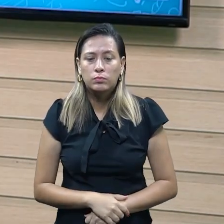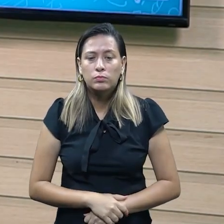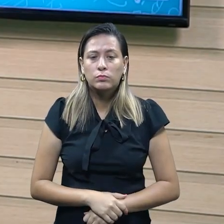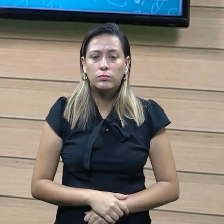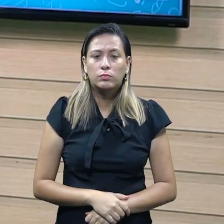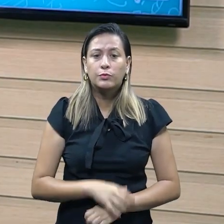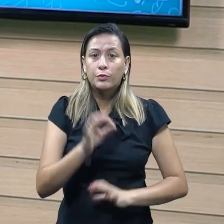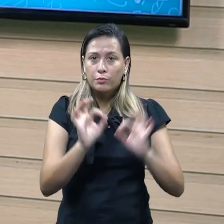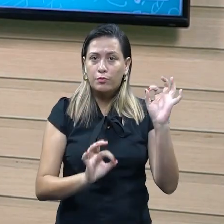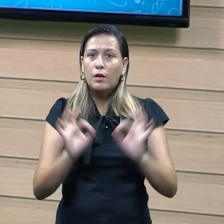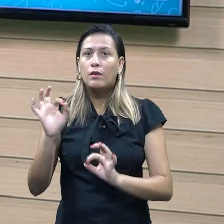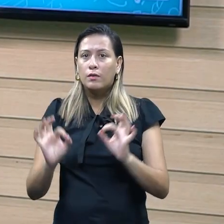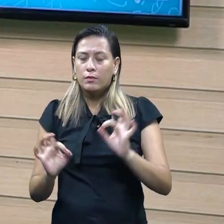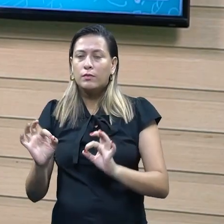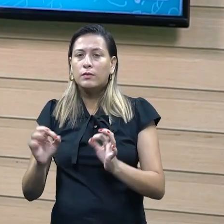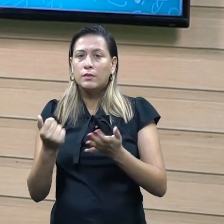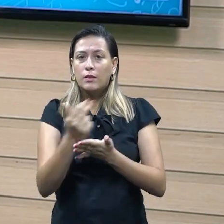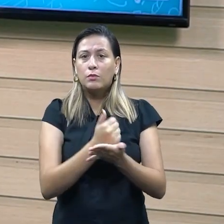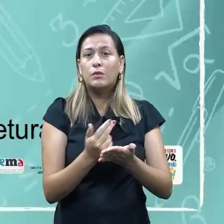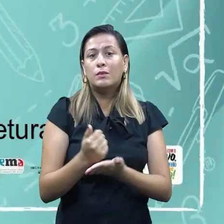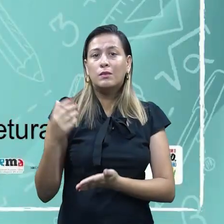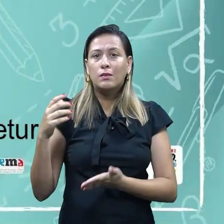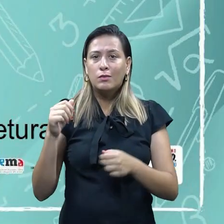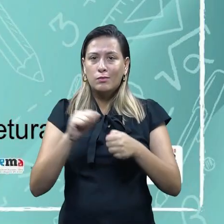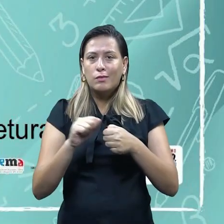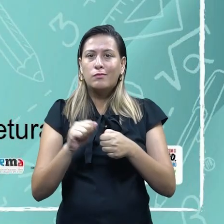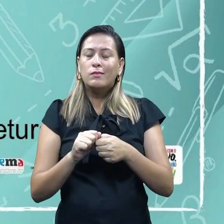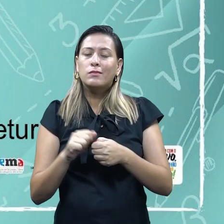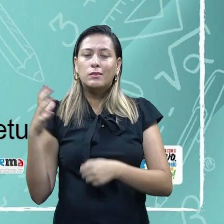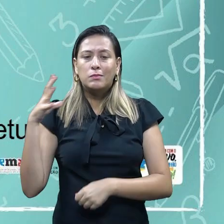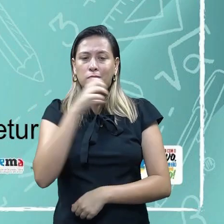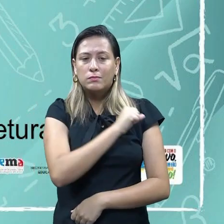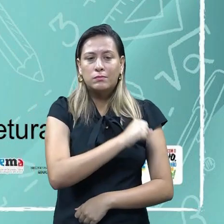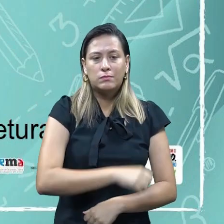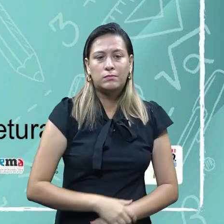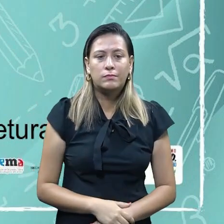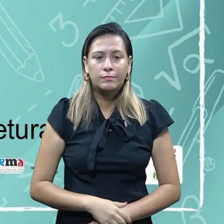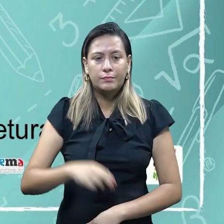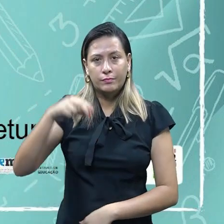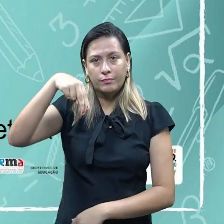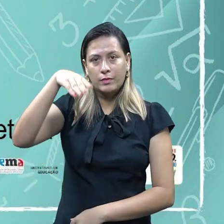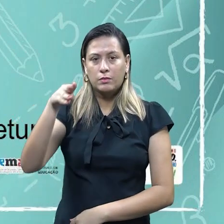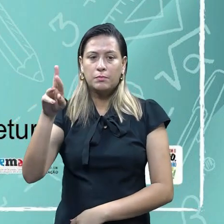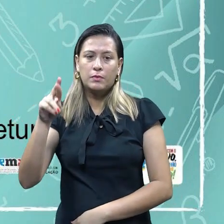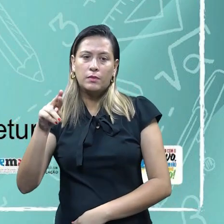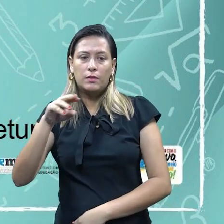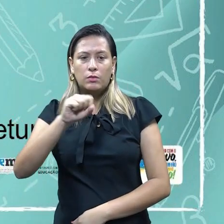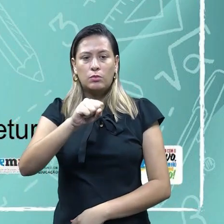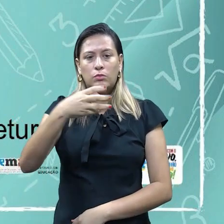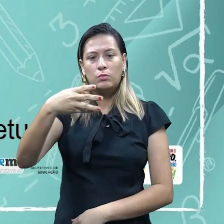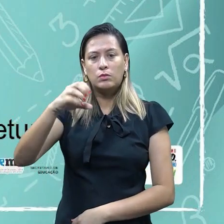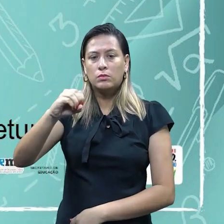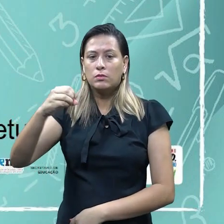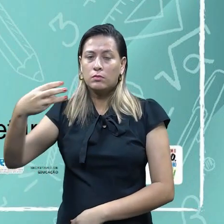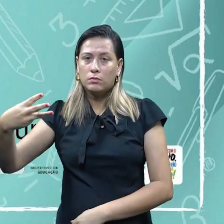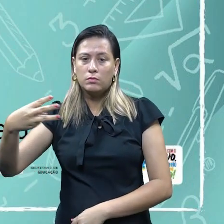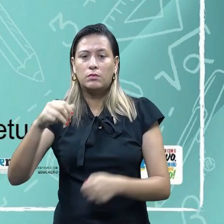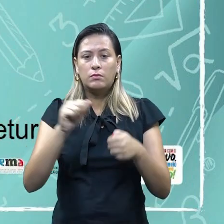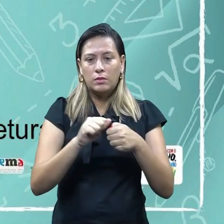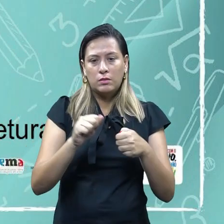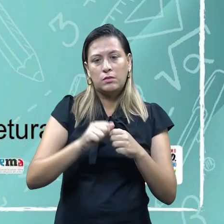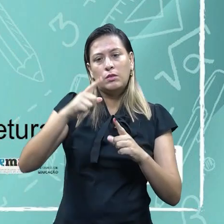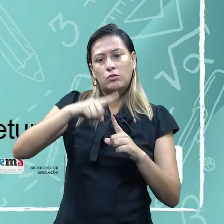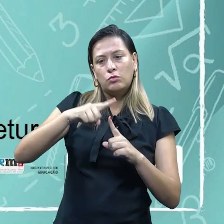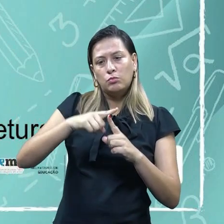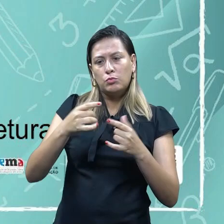mais velocidade, com mais agilidade. Temos também a NBR 8403, aplicação,